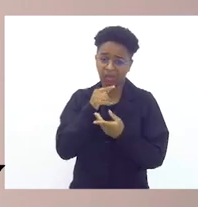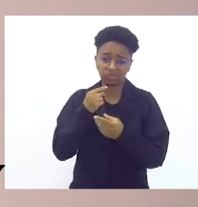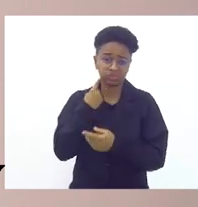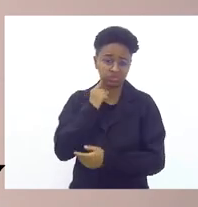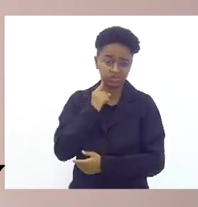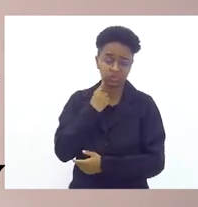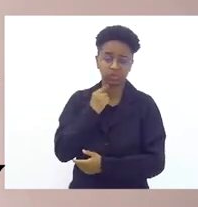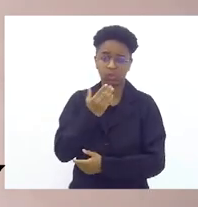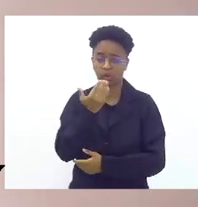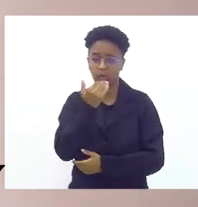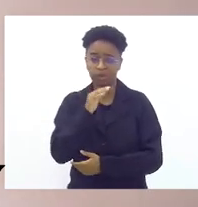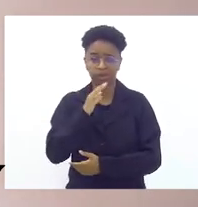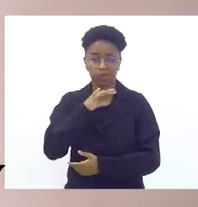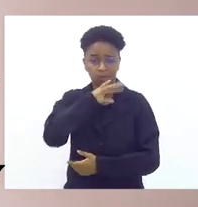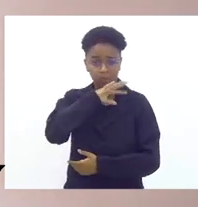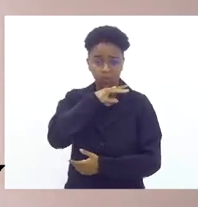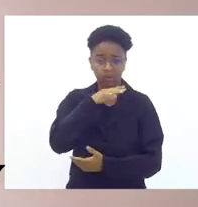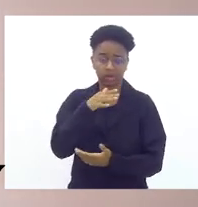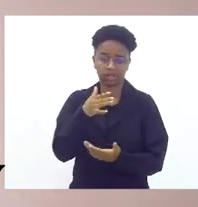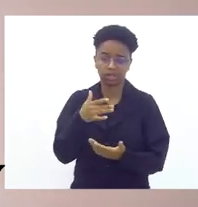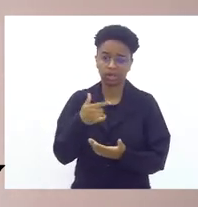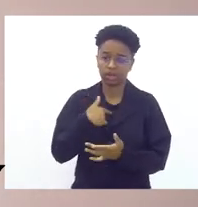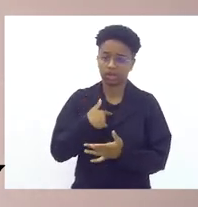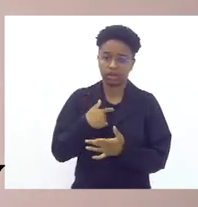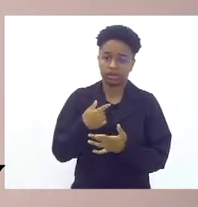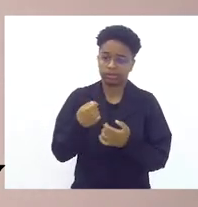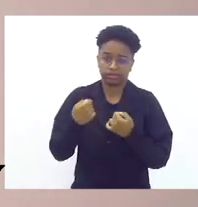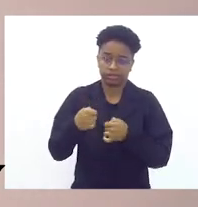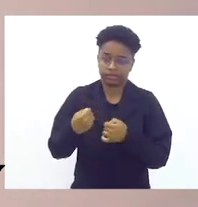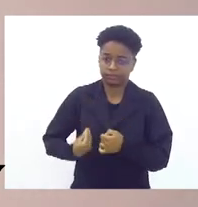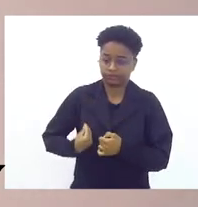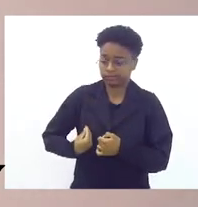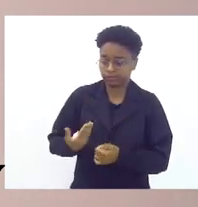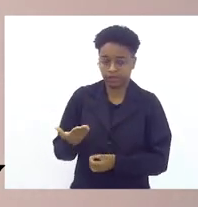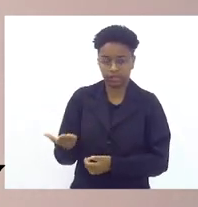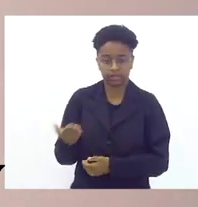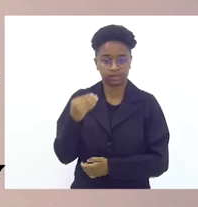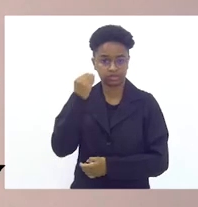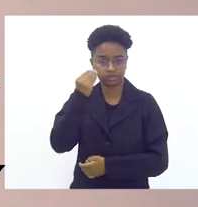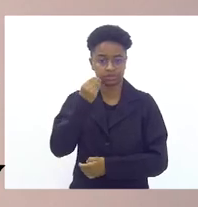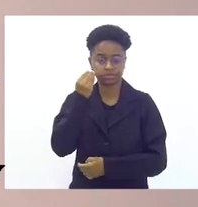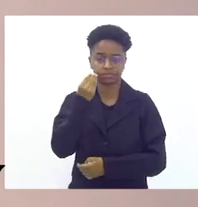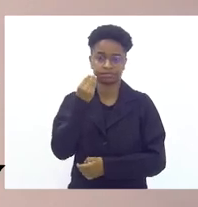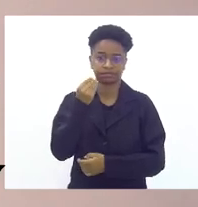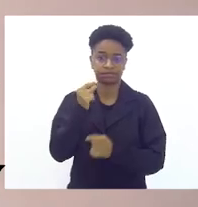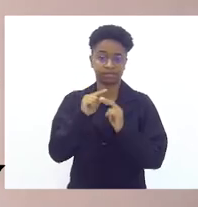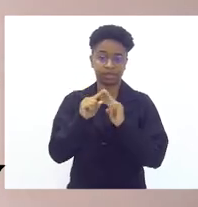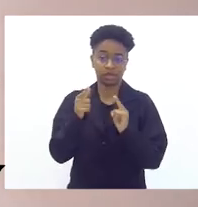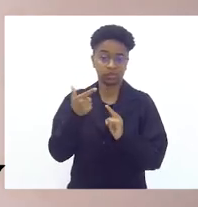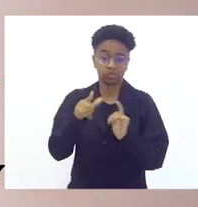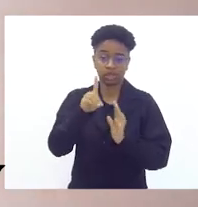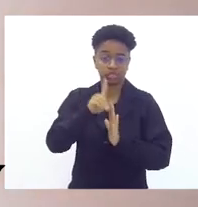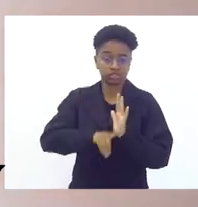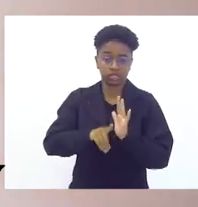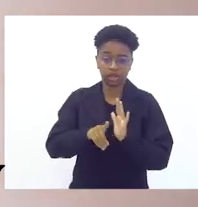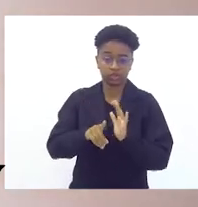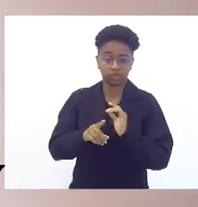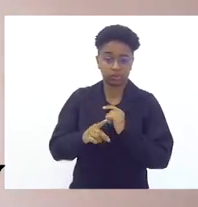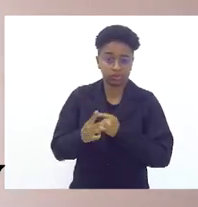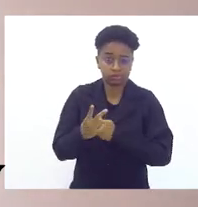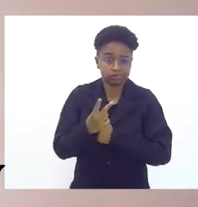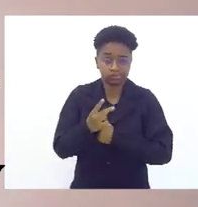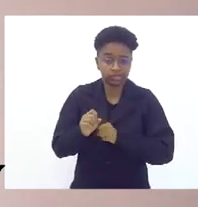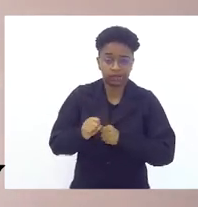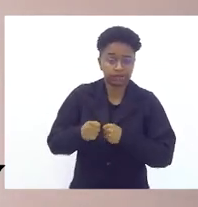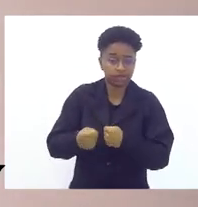comida ruim eu tive que passar por todo esse processo de me defender Eu